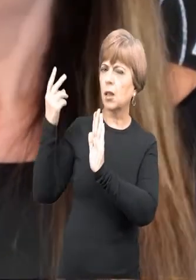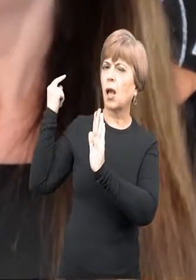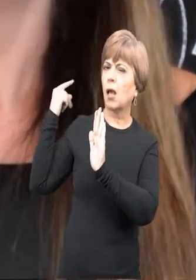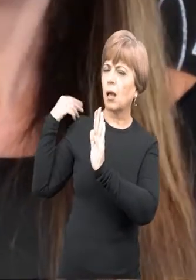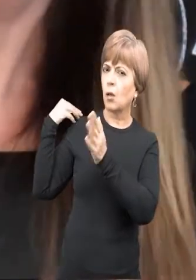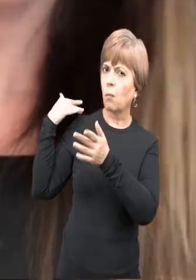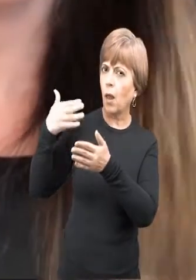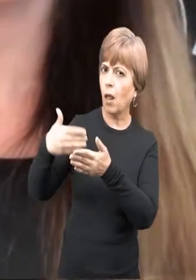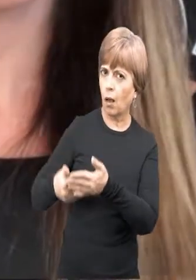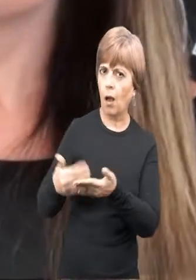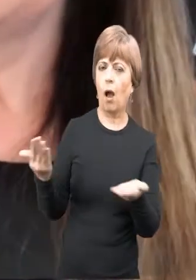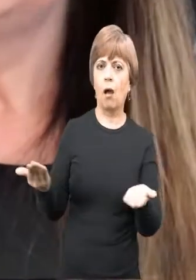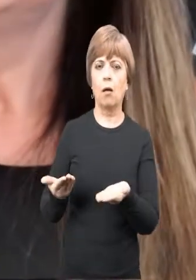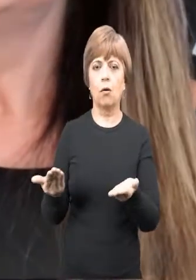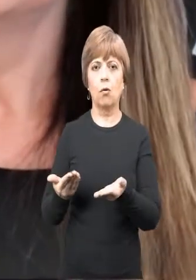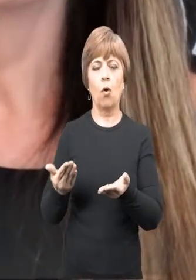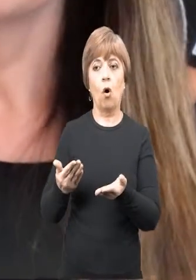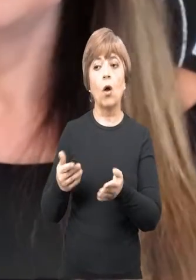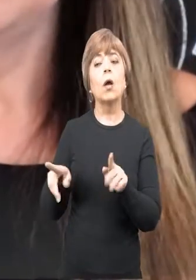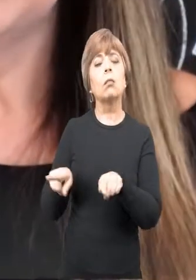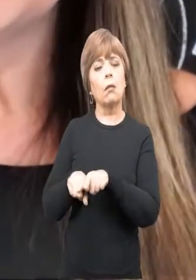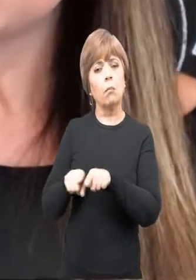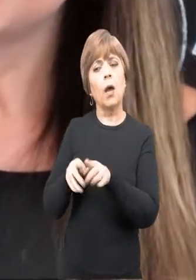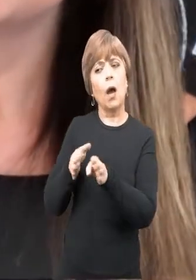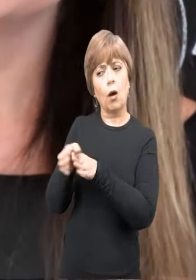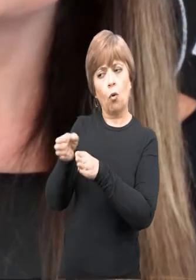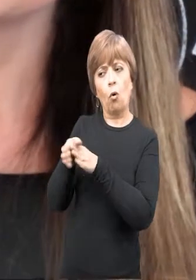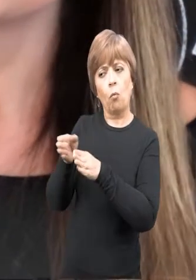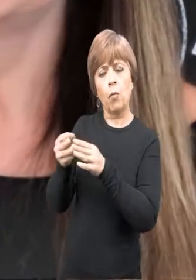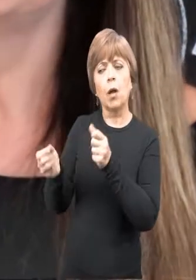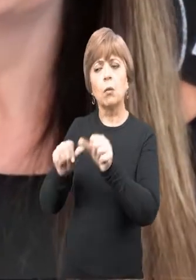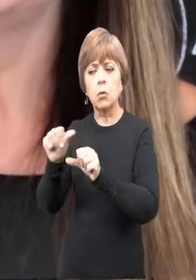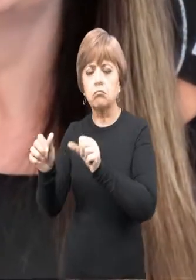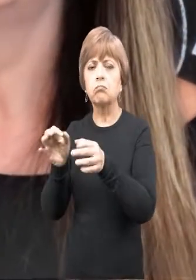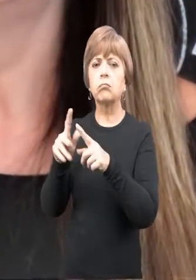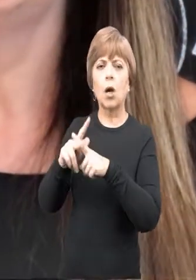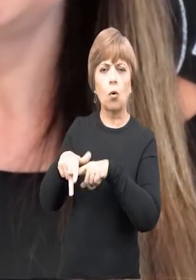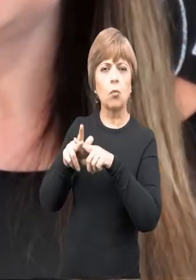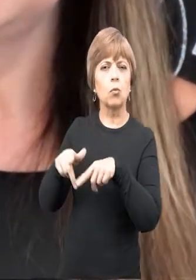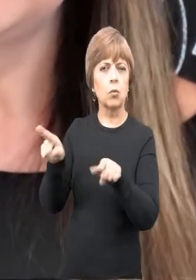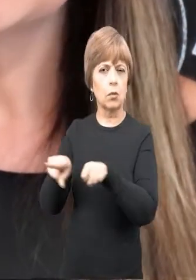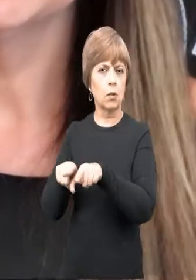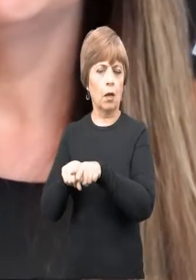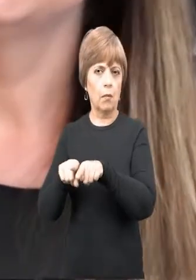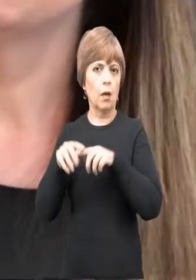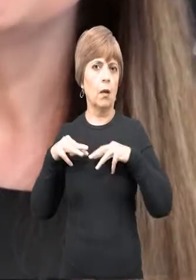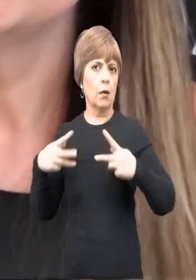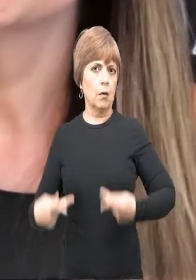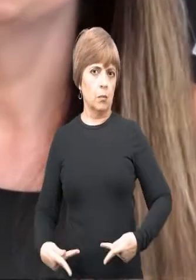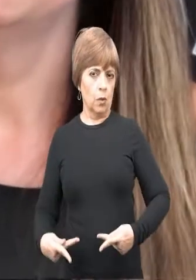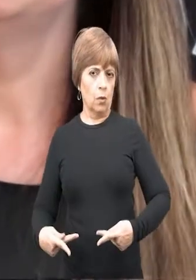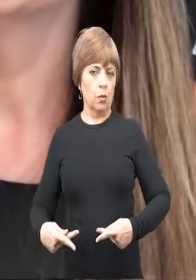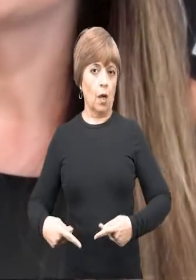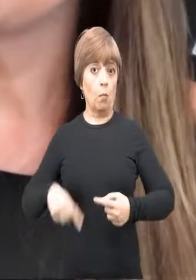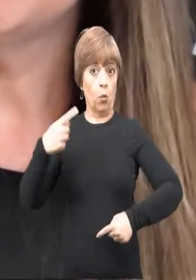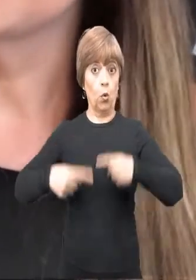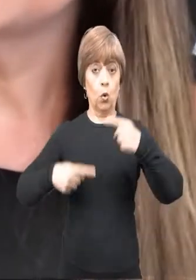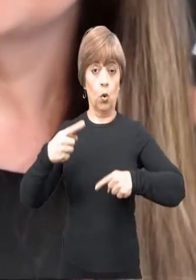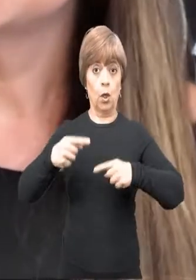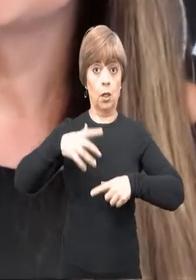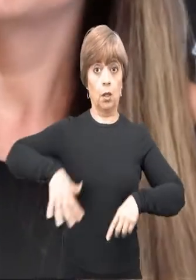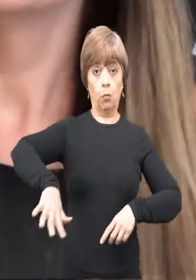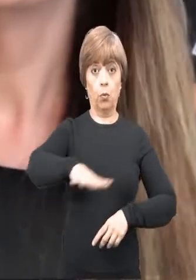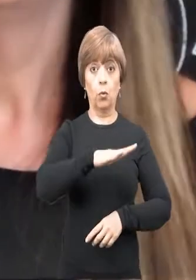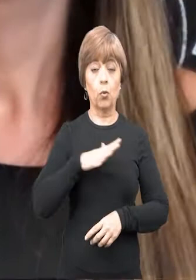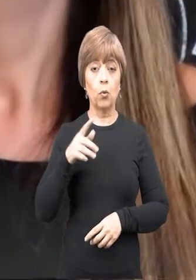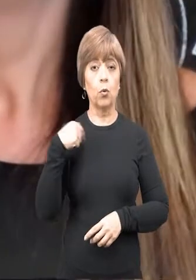começo e propõe medidas também, né? Eu acredito que o Ministério Público, nessa área de políticas públicas, em especial